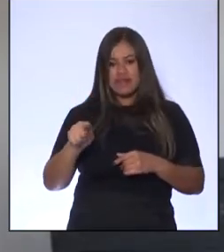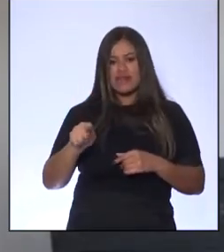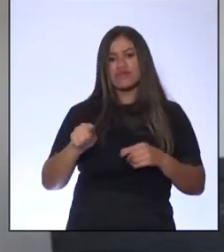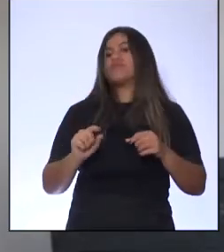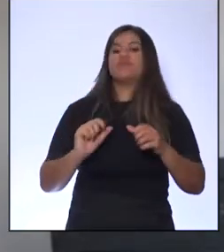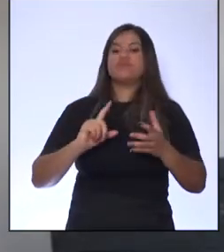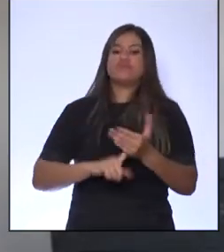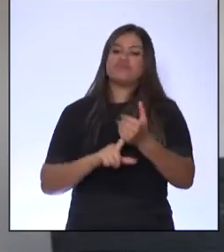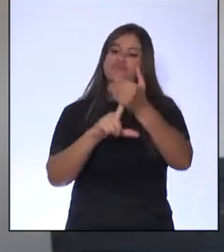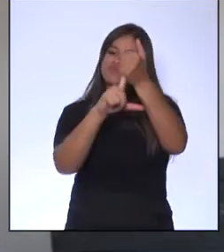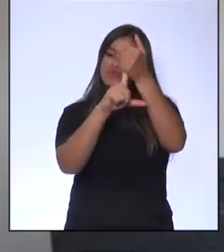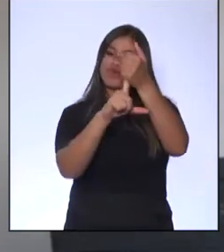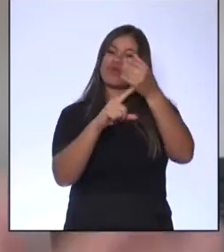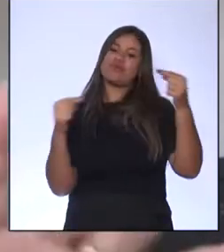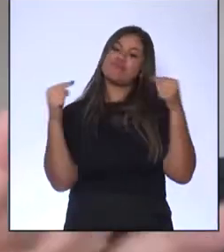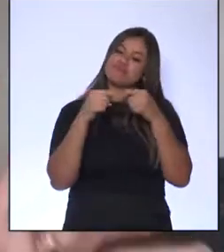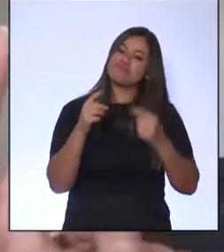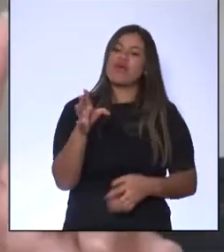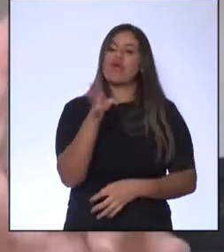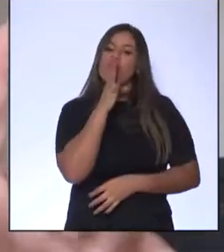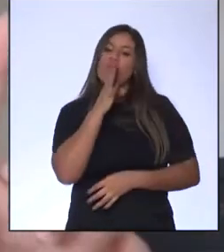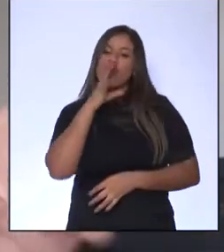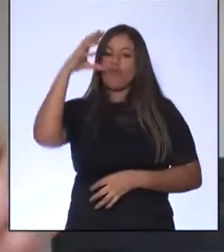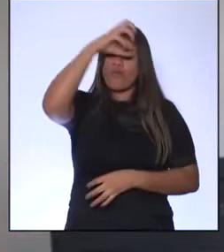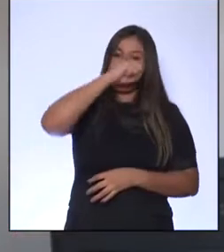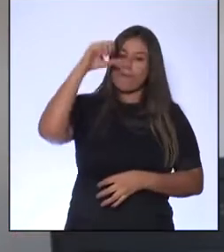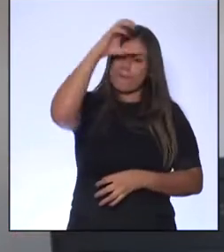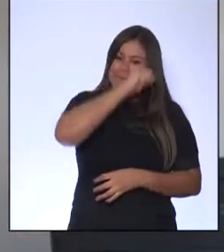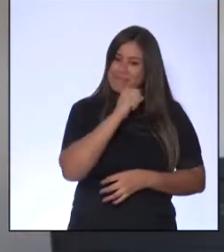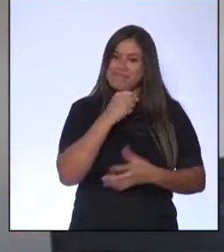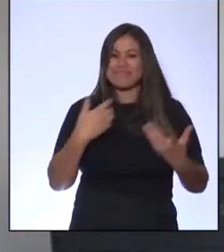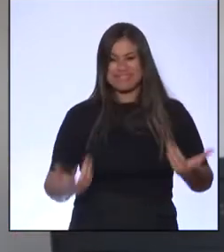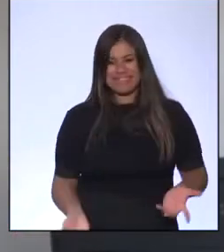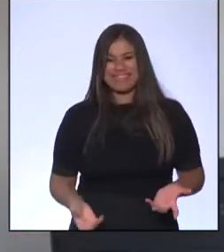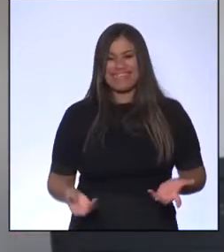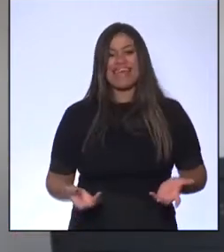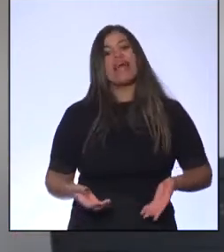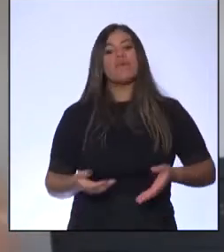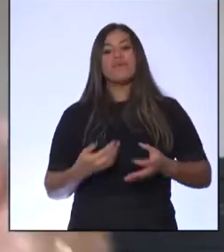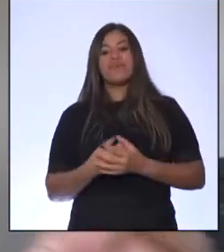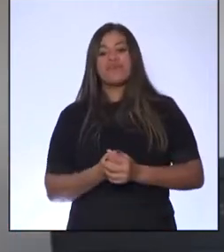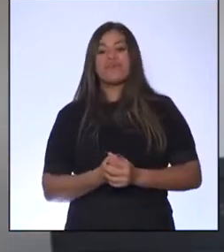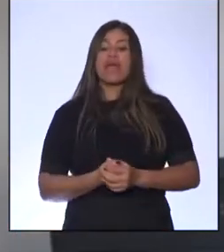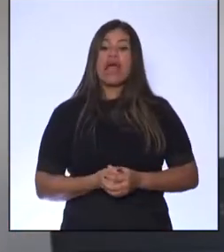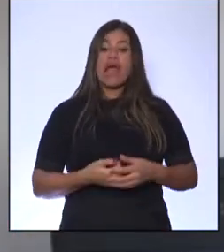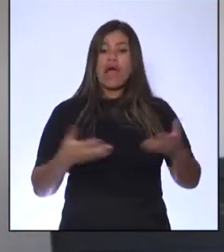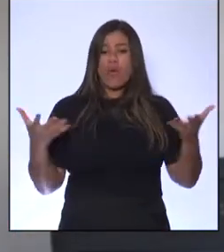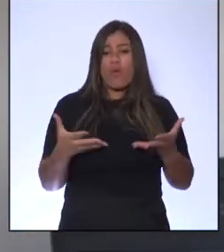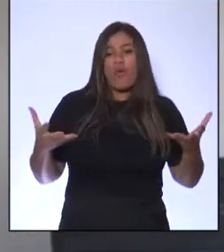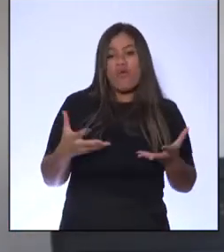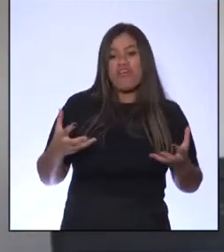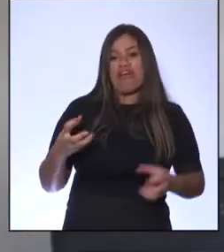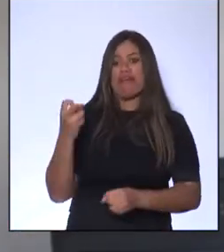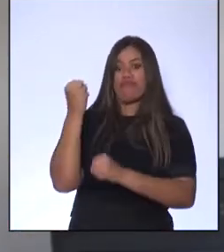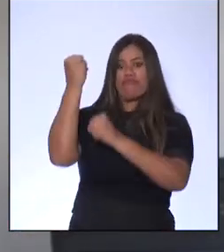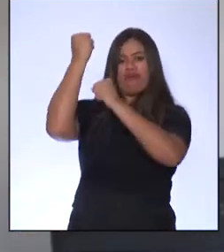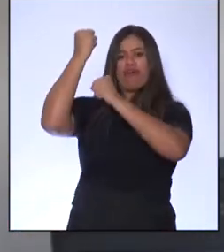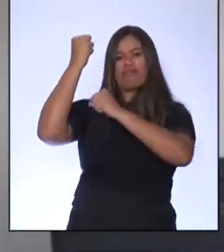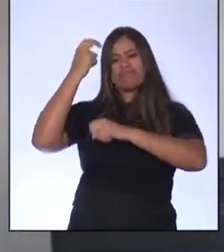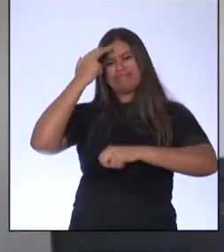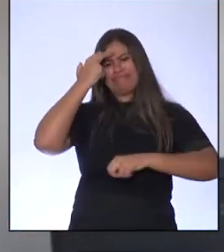aos novos tempos. Aliás, Darwin já dizia que não é o mais forte e nem o mais inteligente